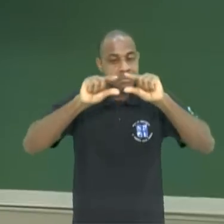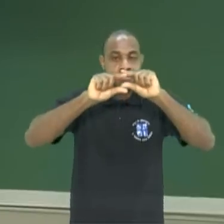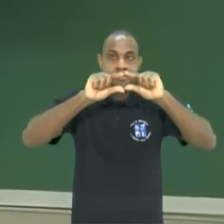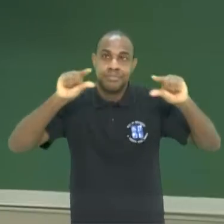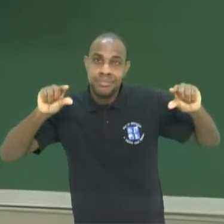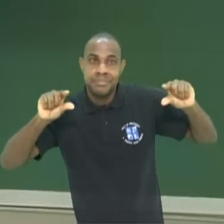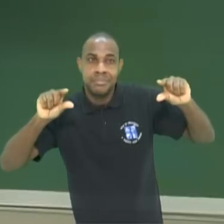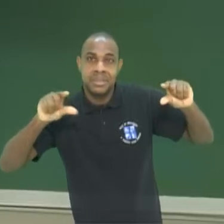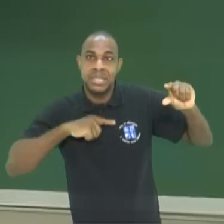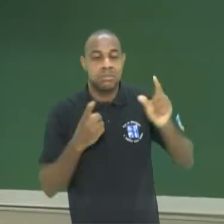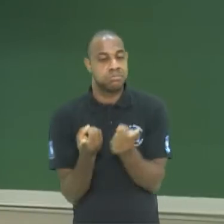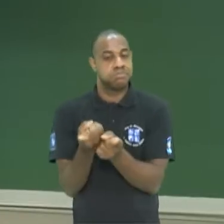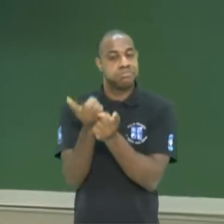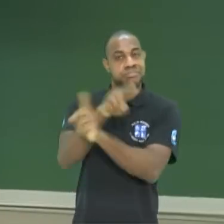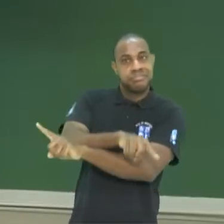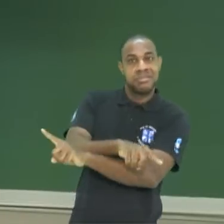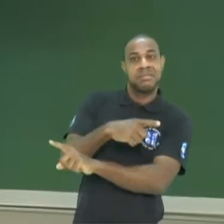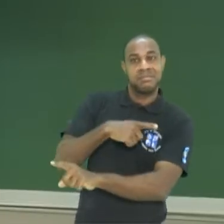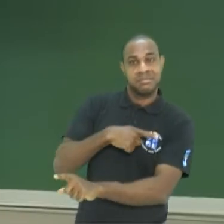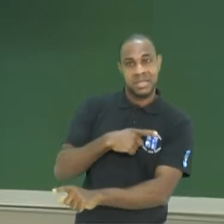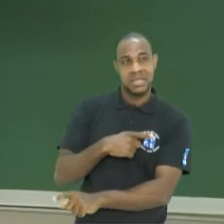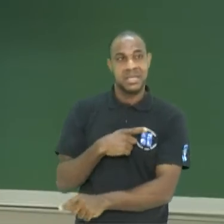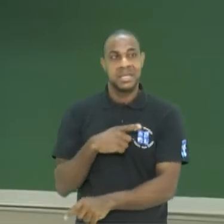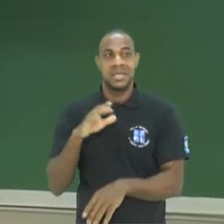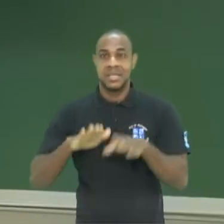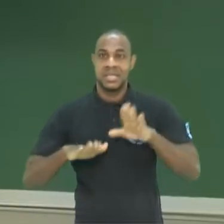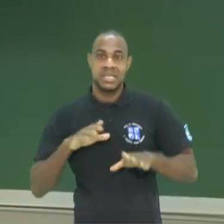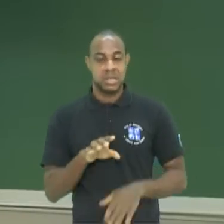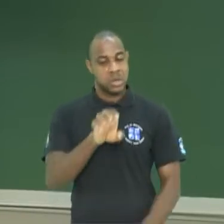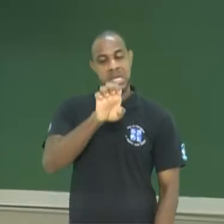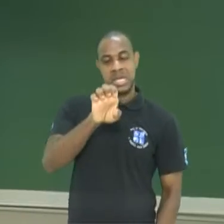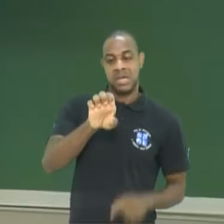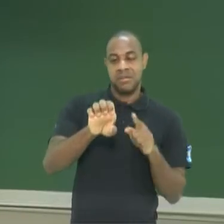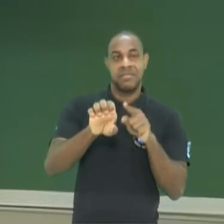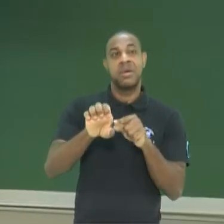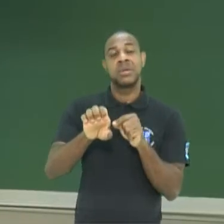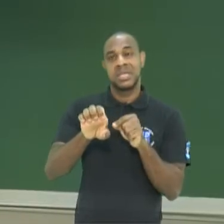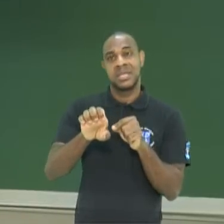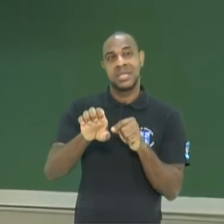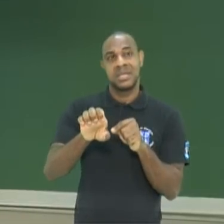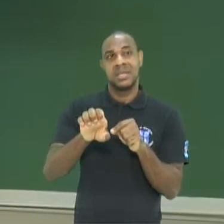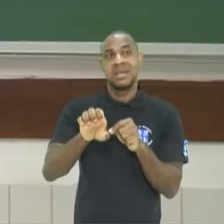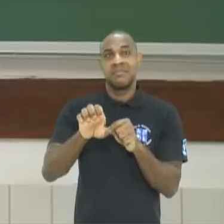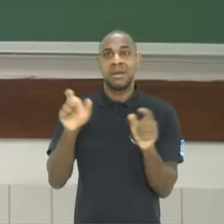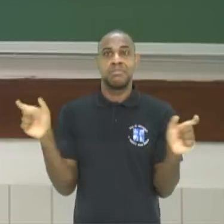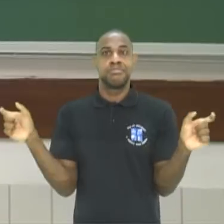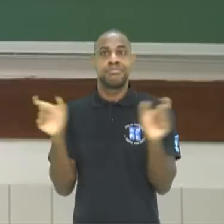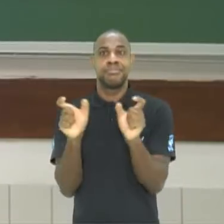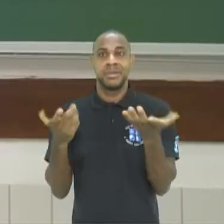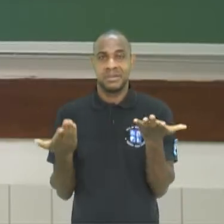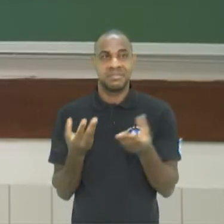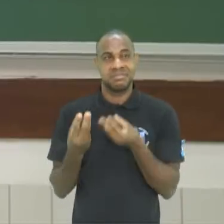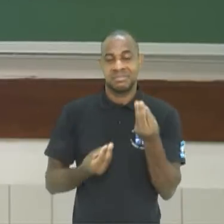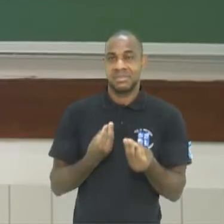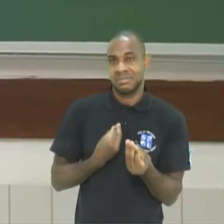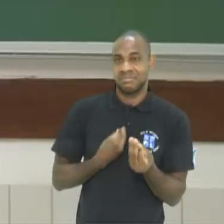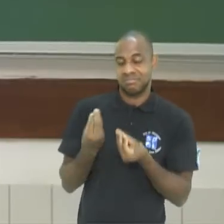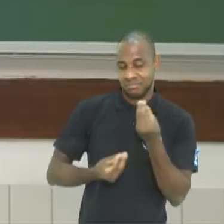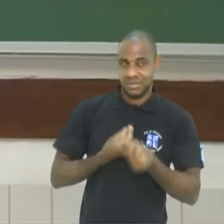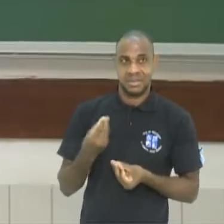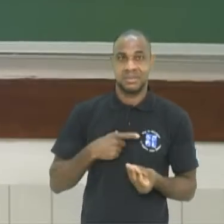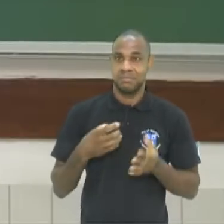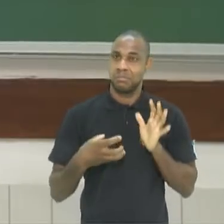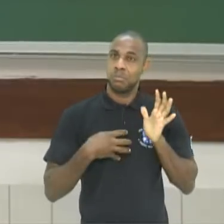são ali contrárias, digamos assim, e aquele e, ele vai unir essas orações. Então, por isso, traz ali